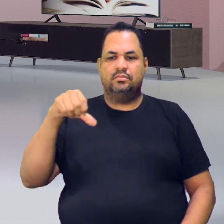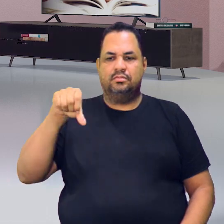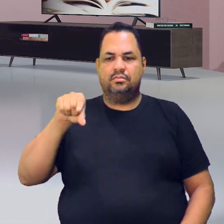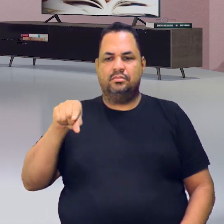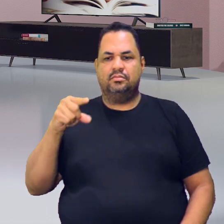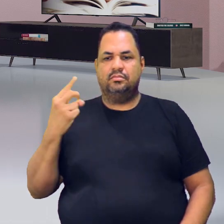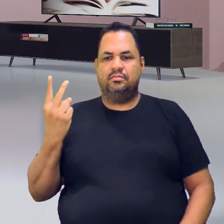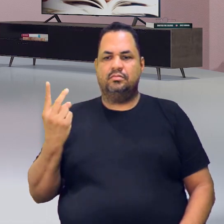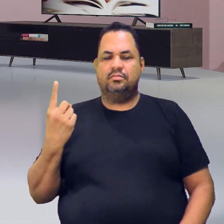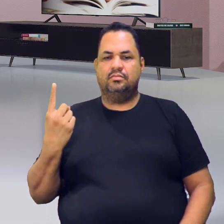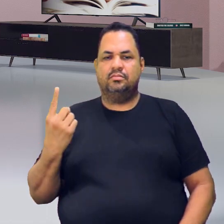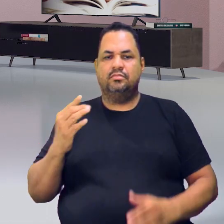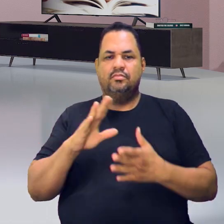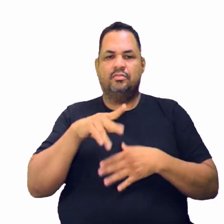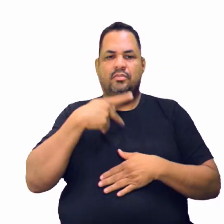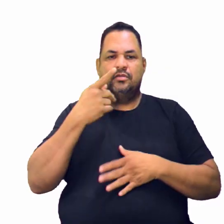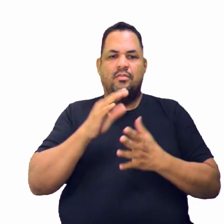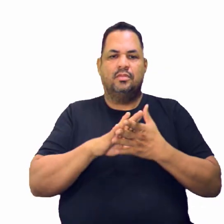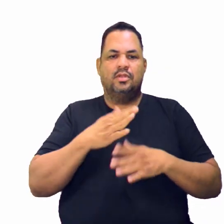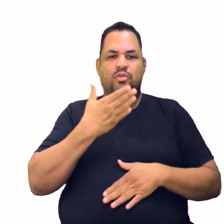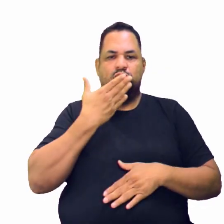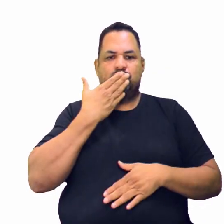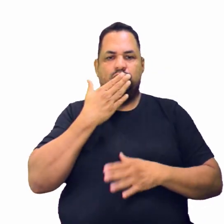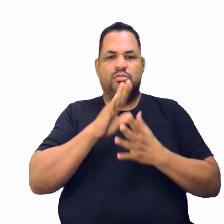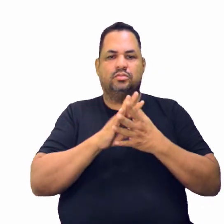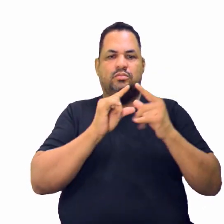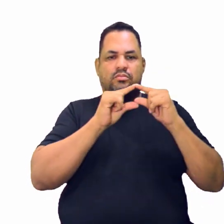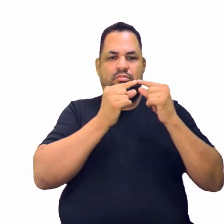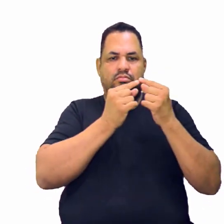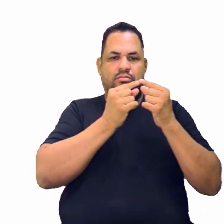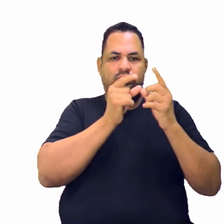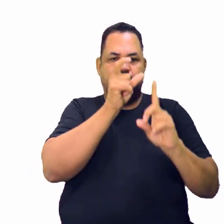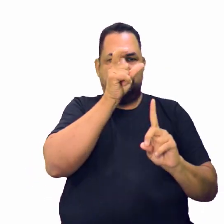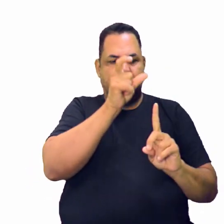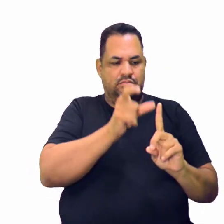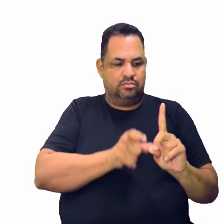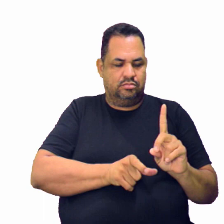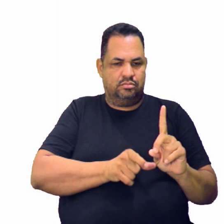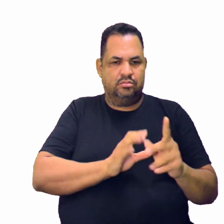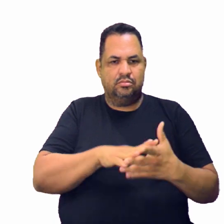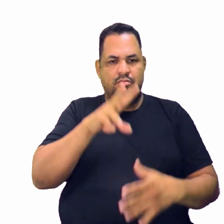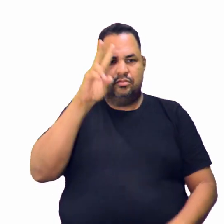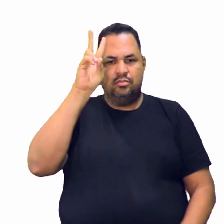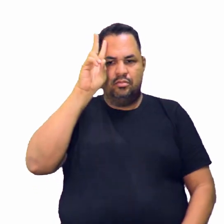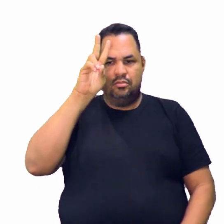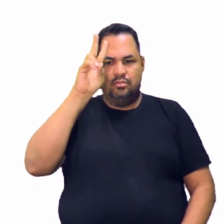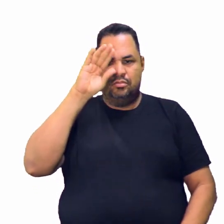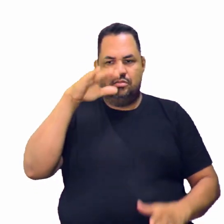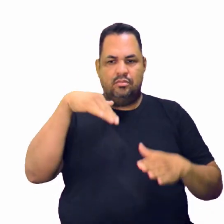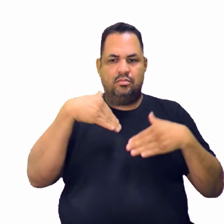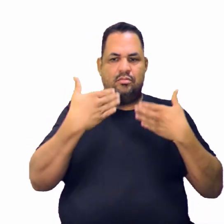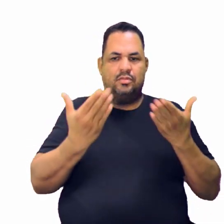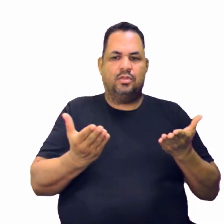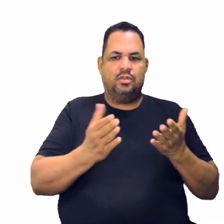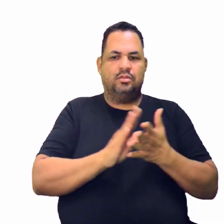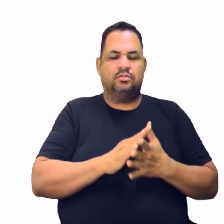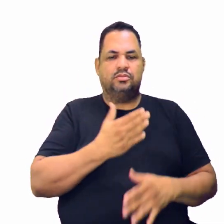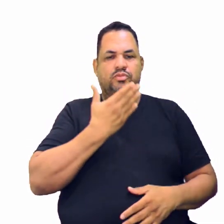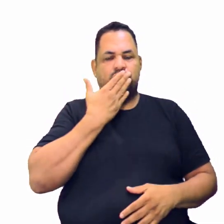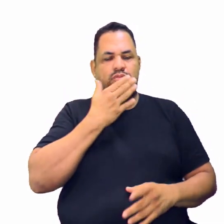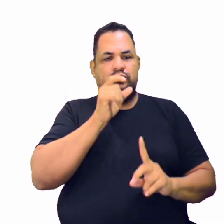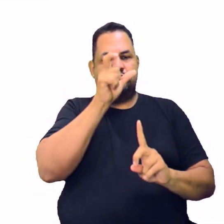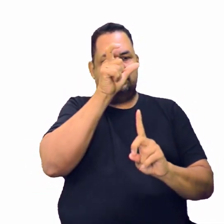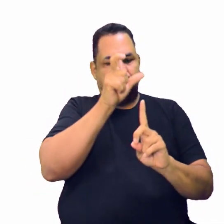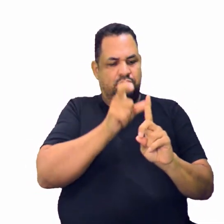39.1, falando sobre os tipos de sujeito. Aí você vem assim, lembrando, né? Quais são os tipos de